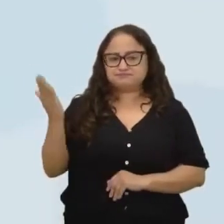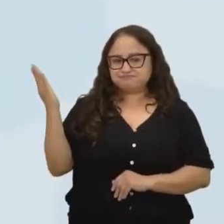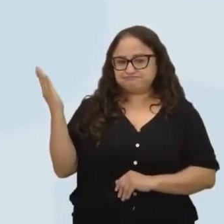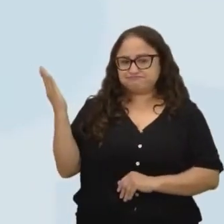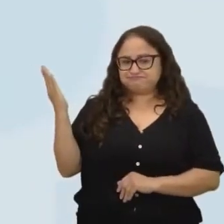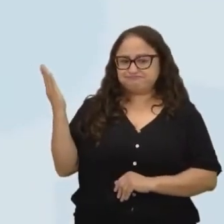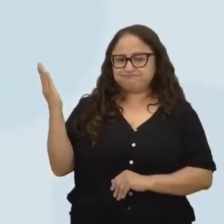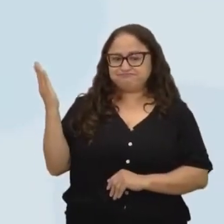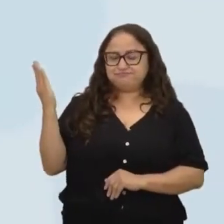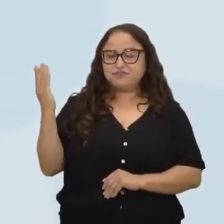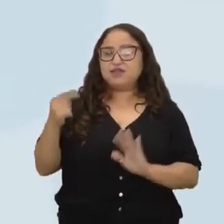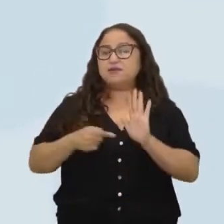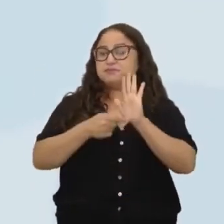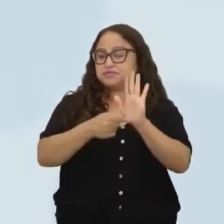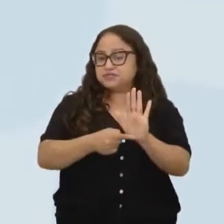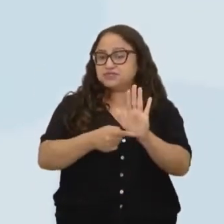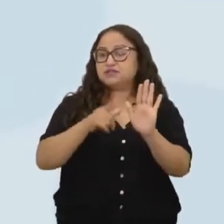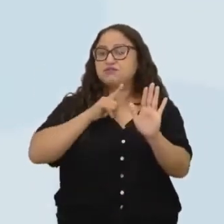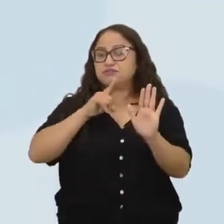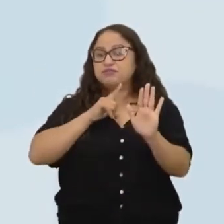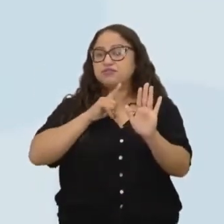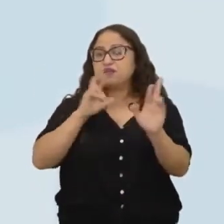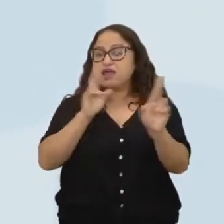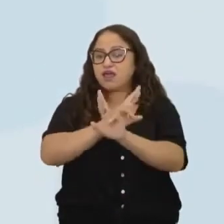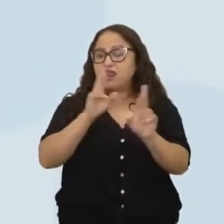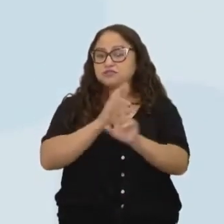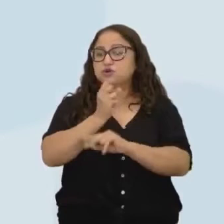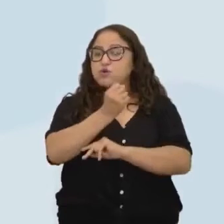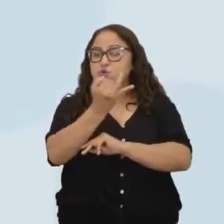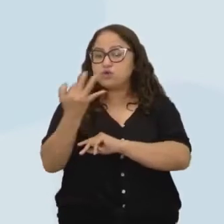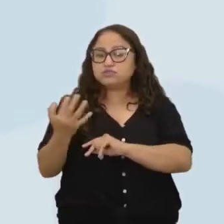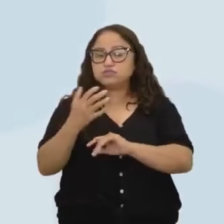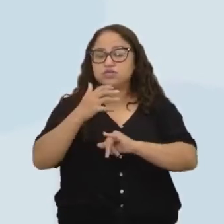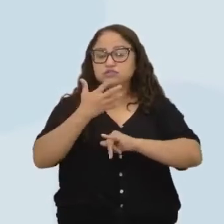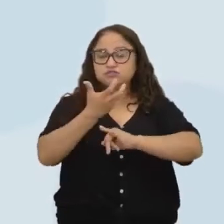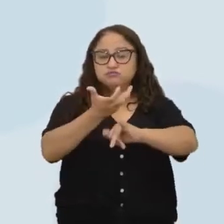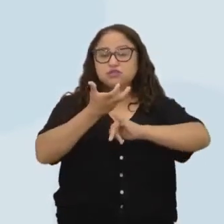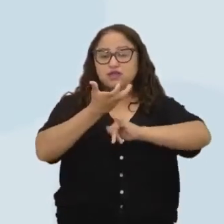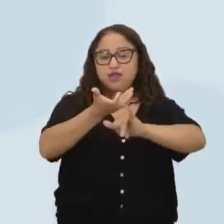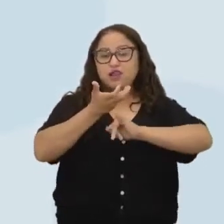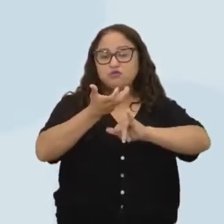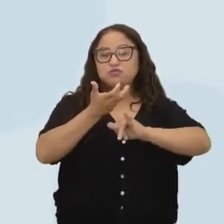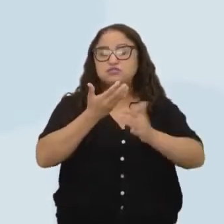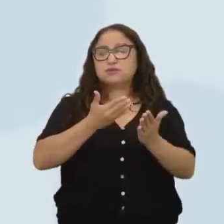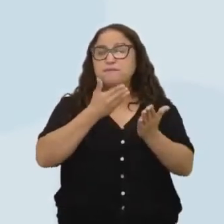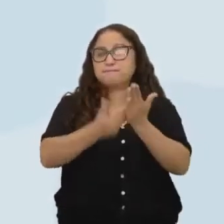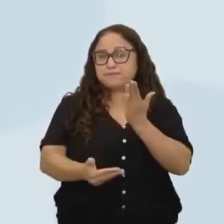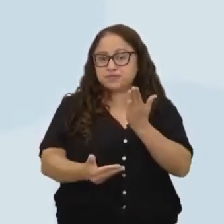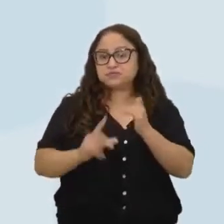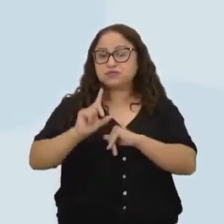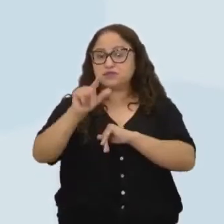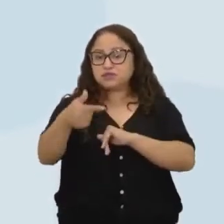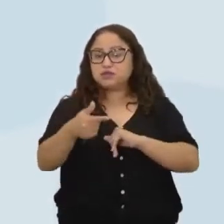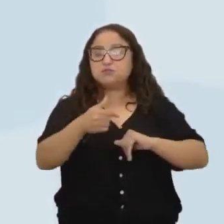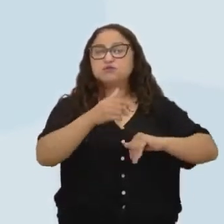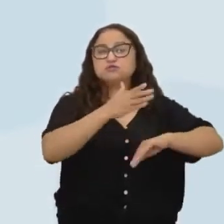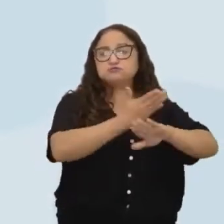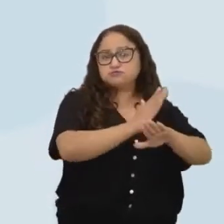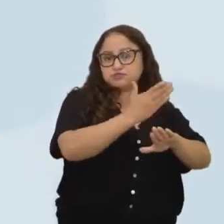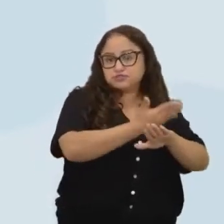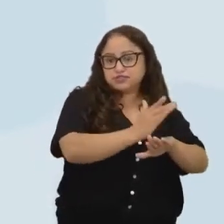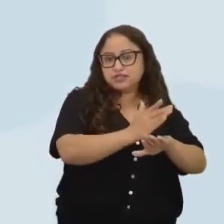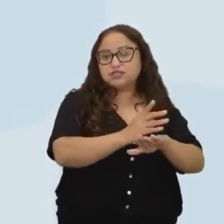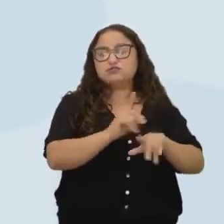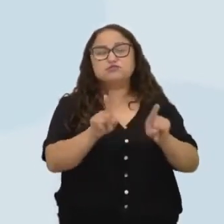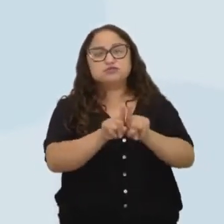a gente sugeriu. O fato apresentado se refere à relação entre a quantidade de calorias gasta após o exercício físico e o tipo de protocolo adotado pelo